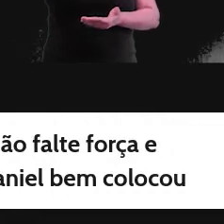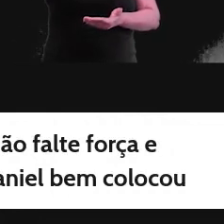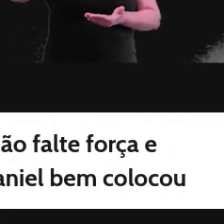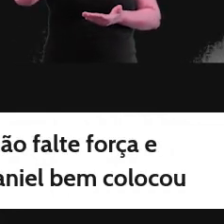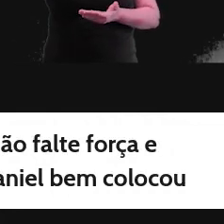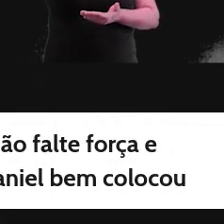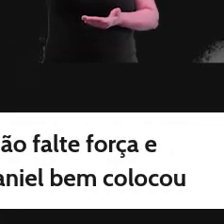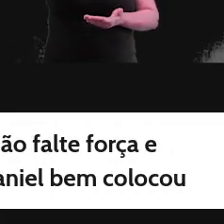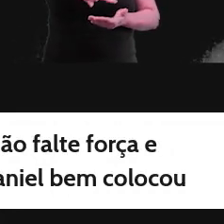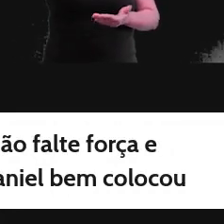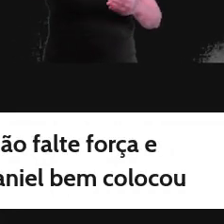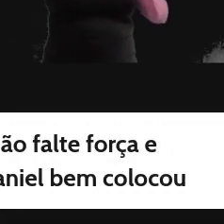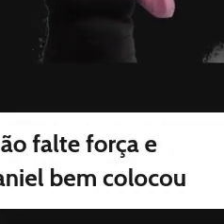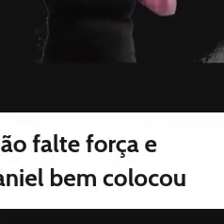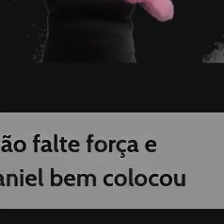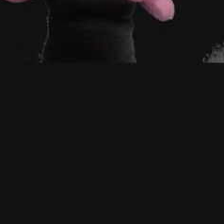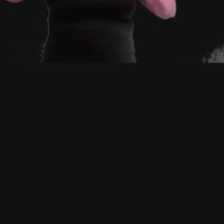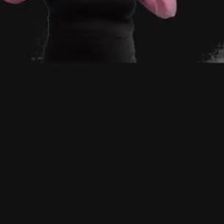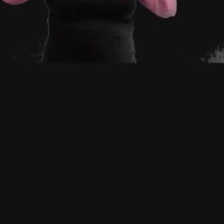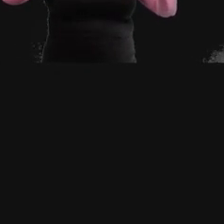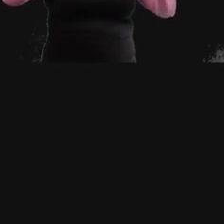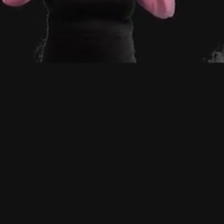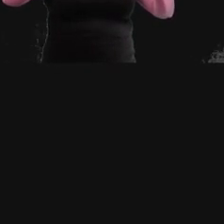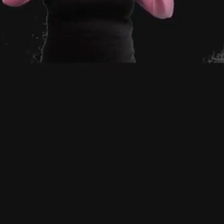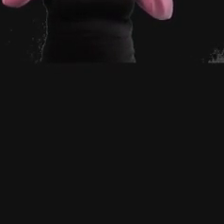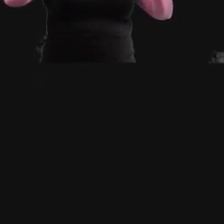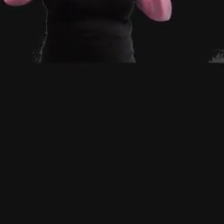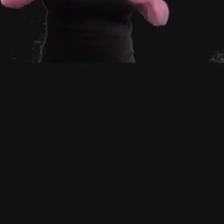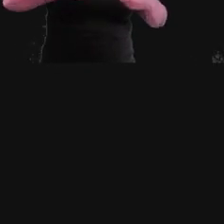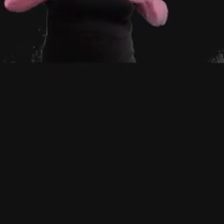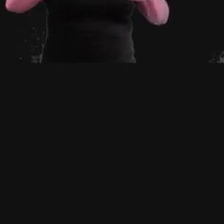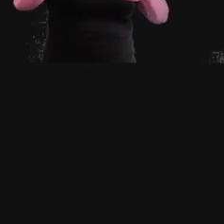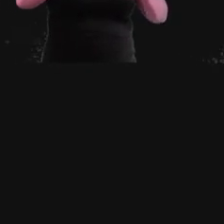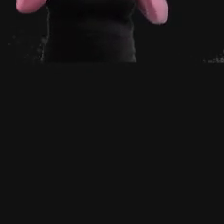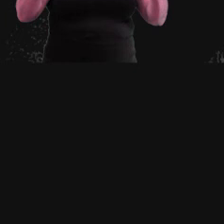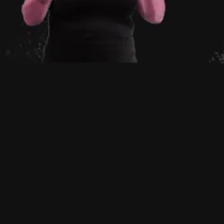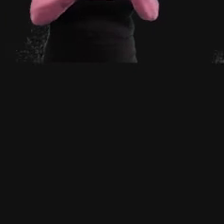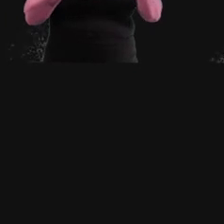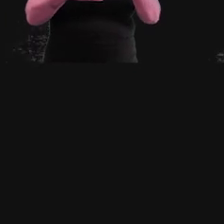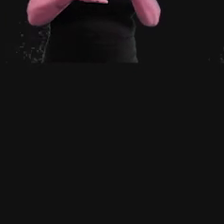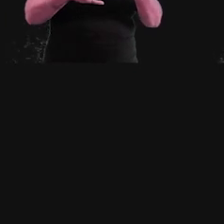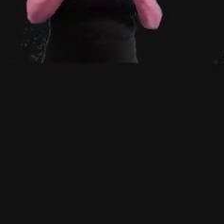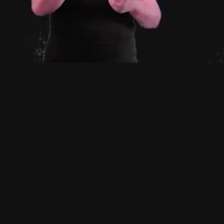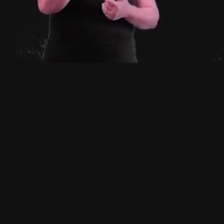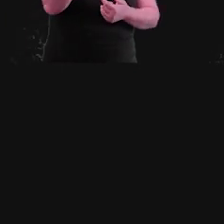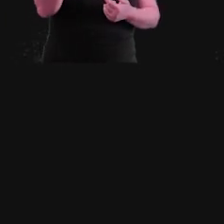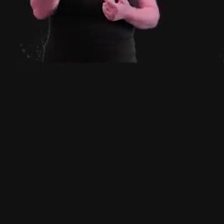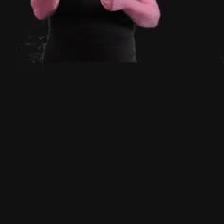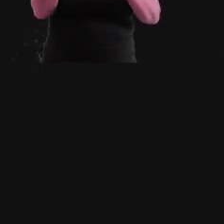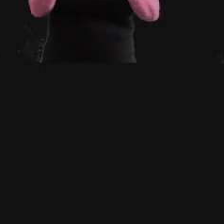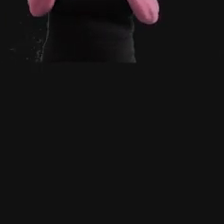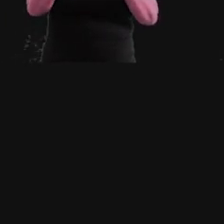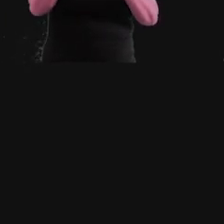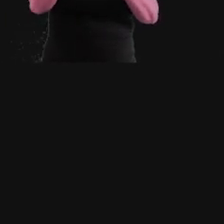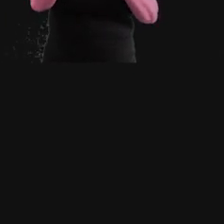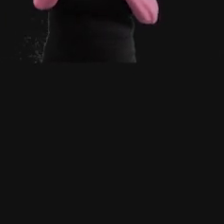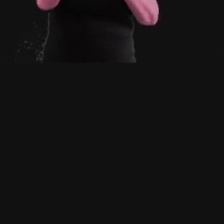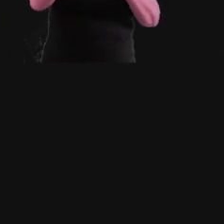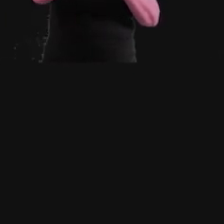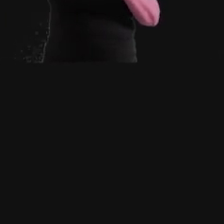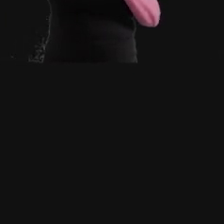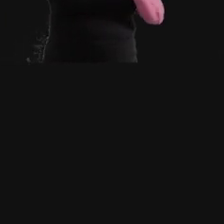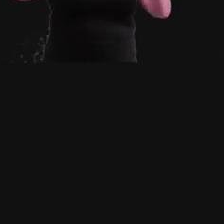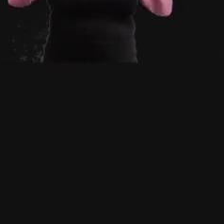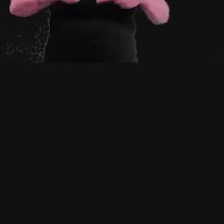uma de vocês que acompanharam essa live, porque ela não teria o porquê de ser sem vocês.